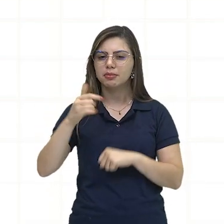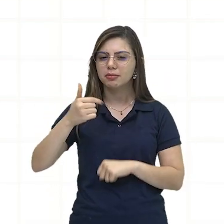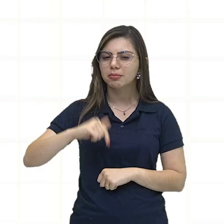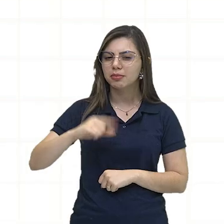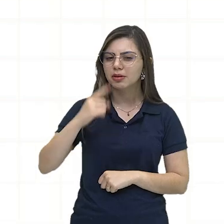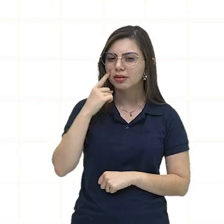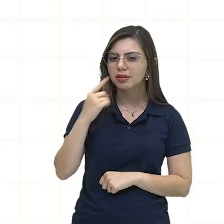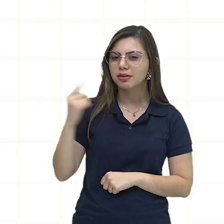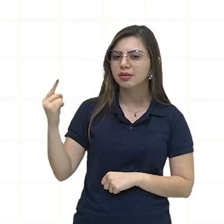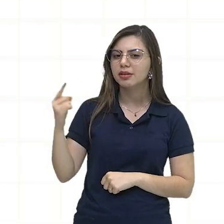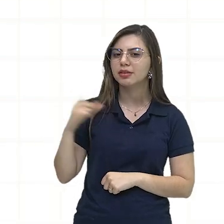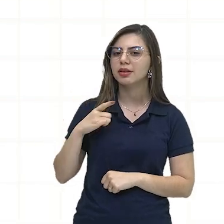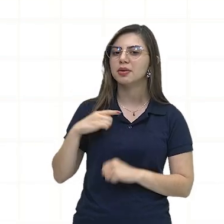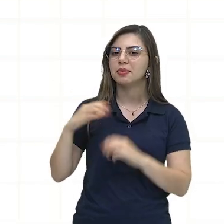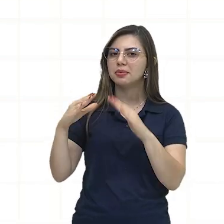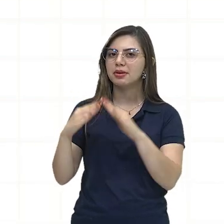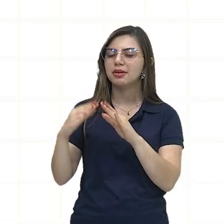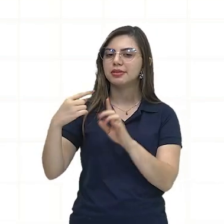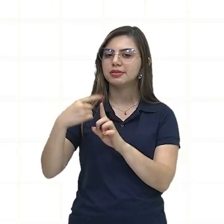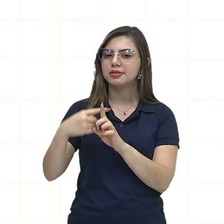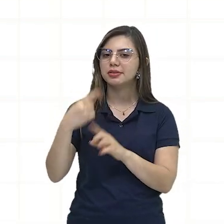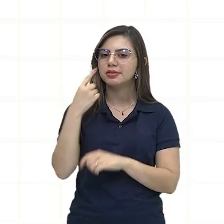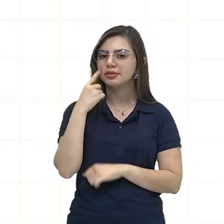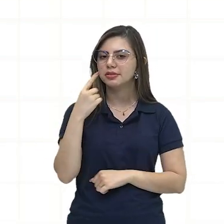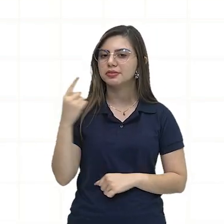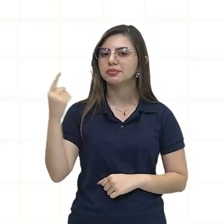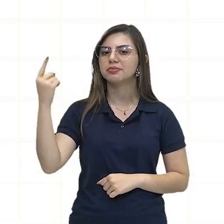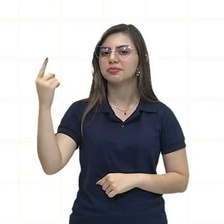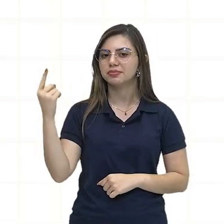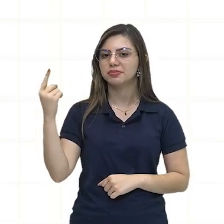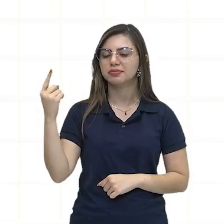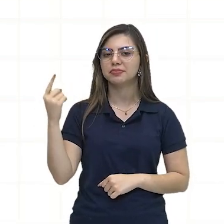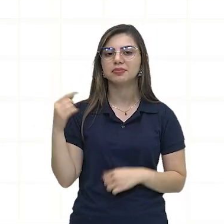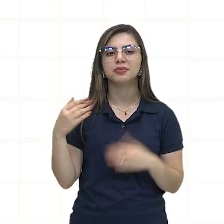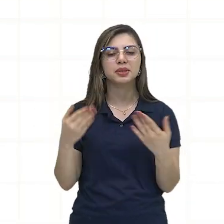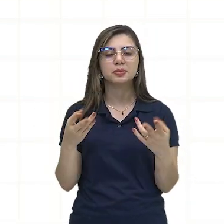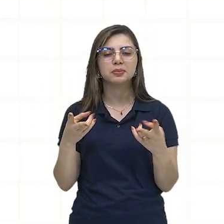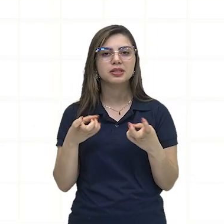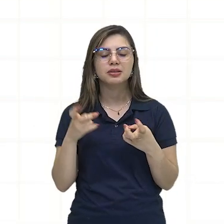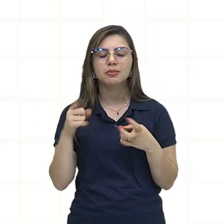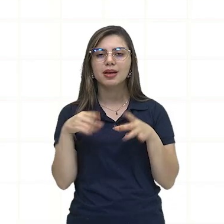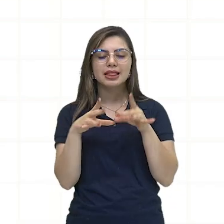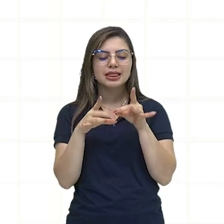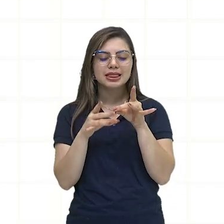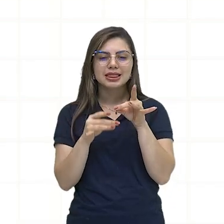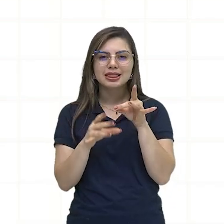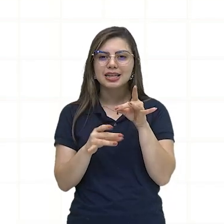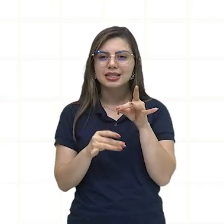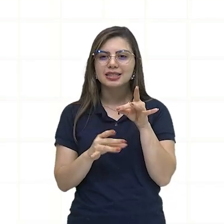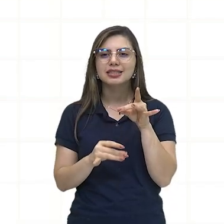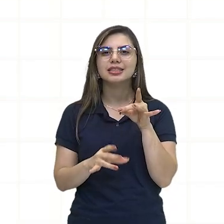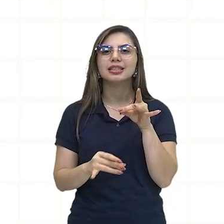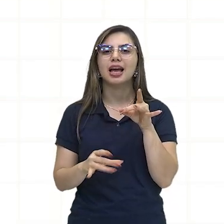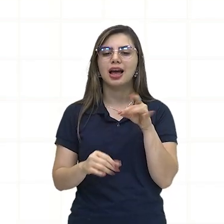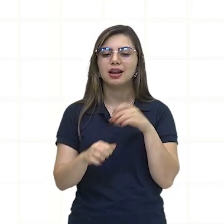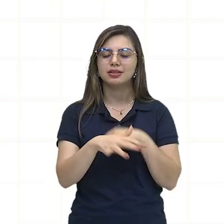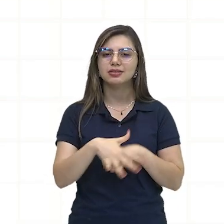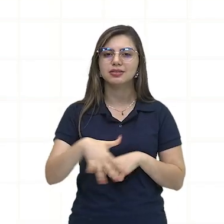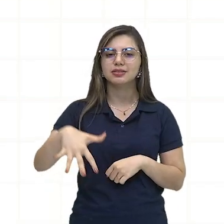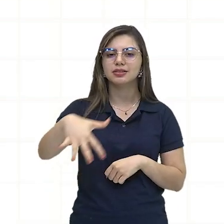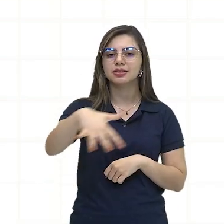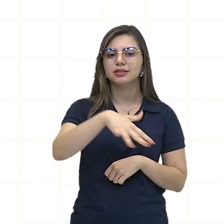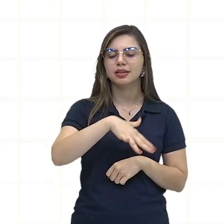igreja evangélica nesta posição. Então, olha só, eu tenho uma riqueza de detalhes dessa